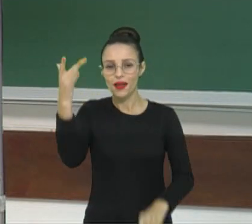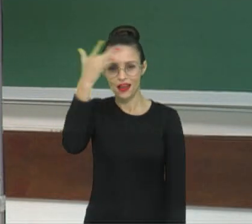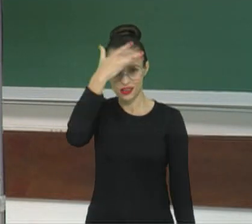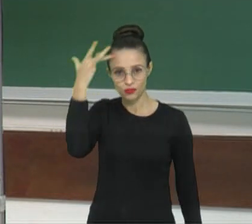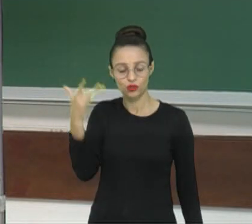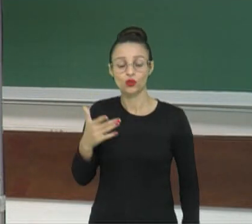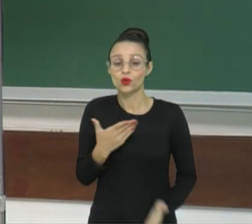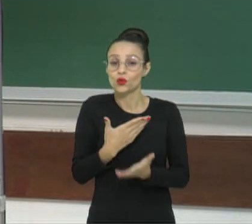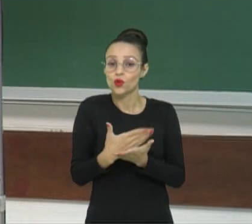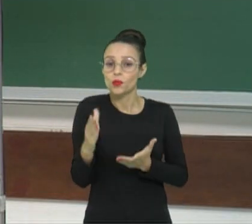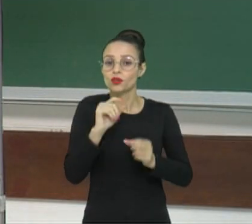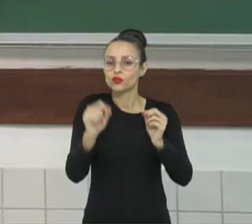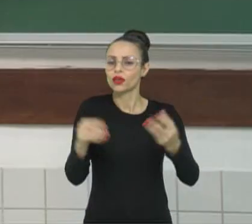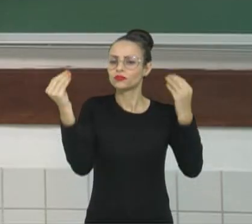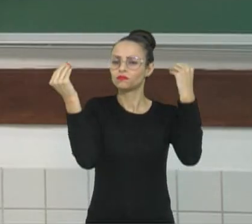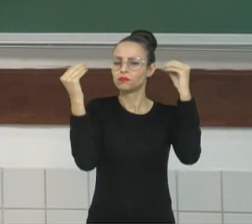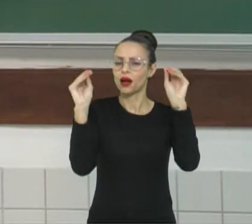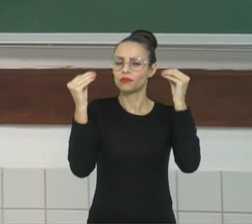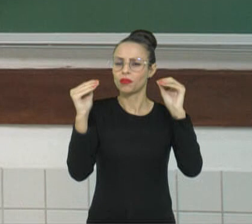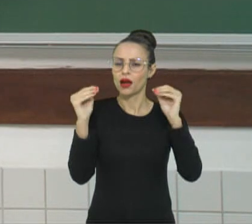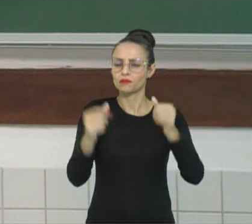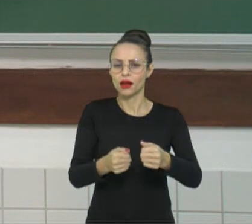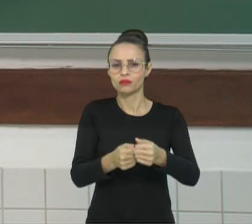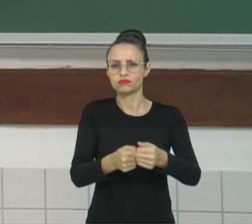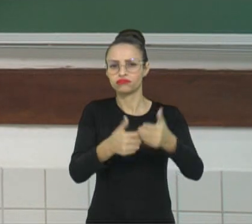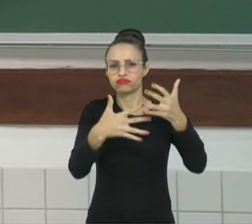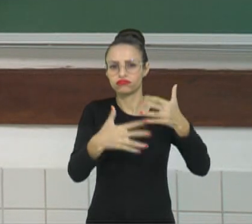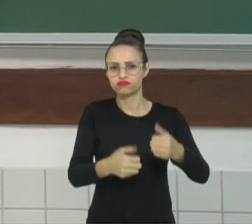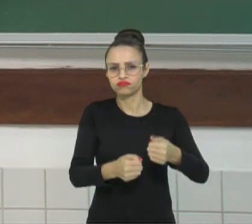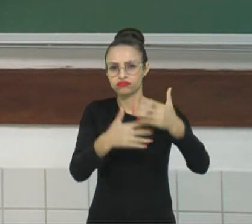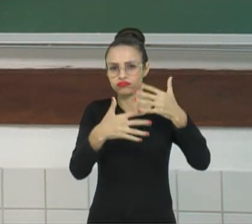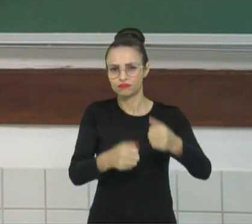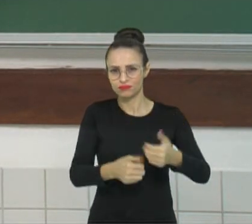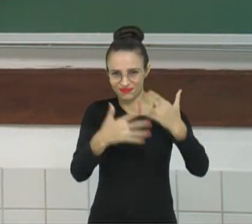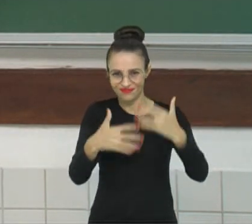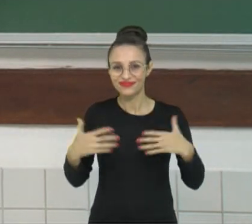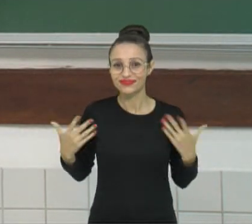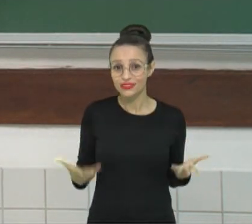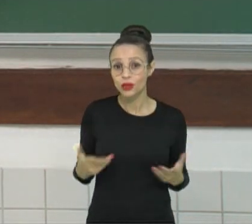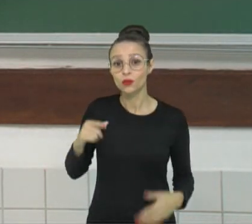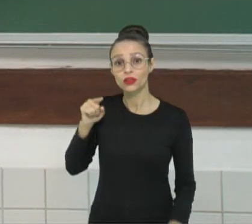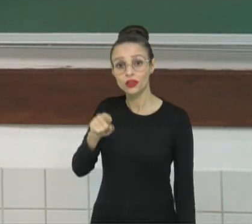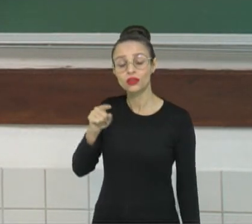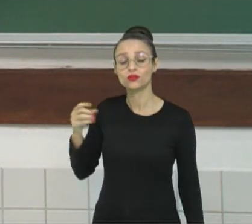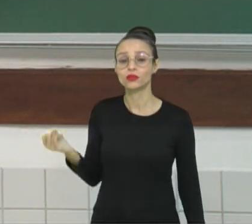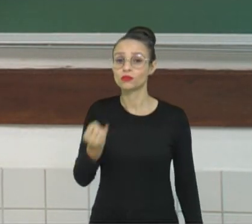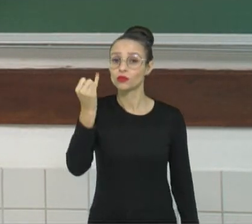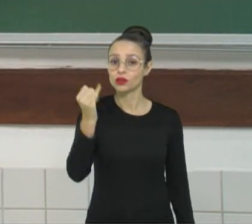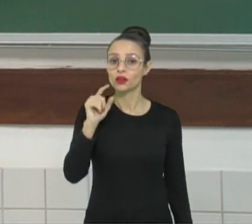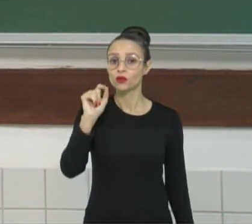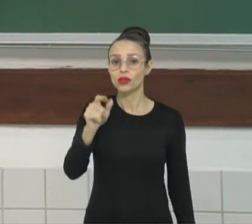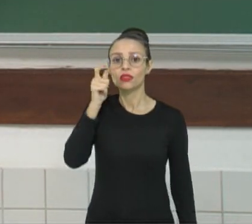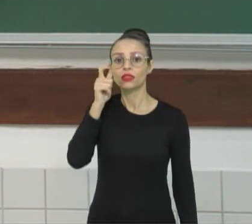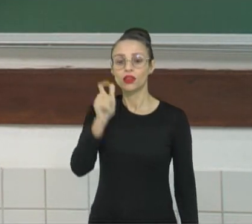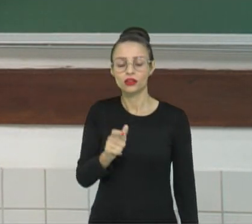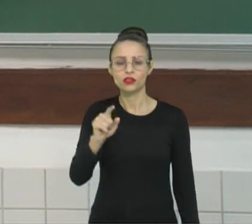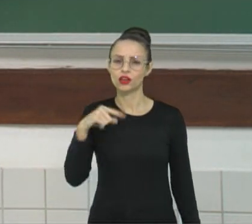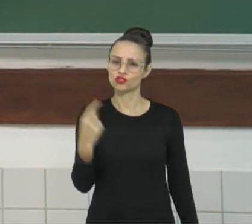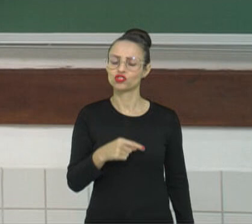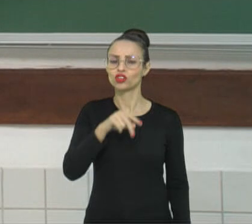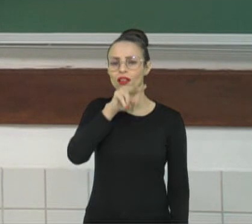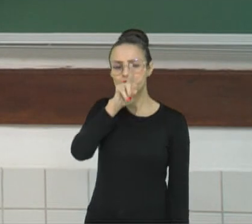pessoas começam a postar ali nos comentários as opiniões delas? Então isso que é interessante. É sempre interessante a gente